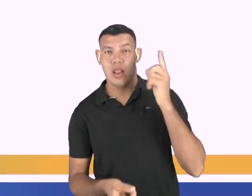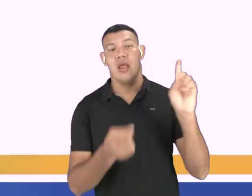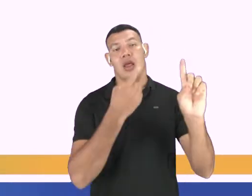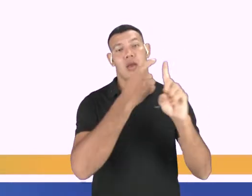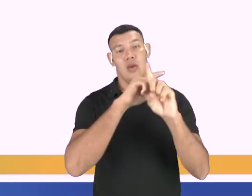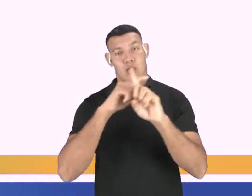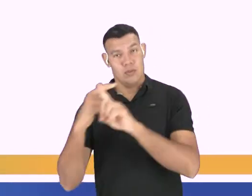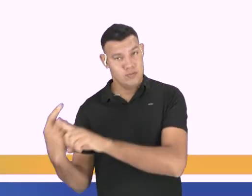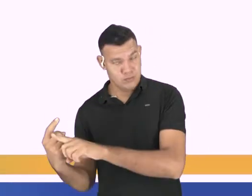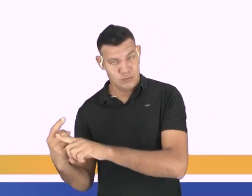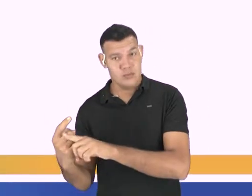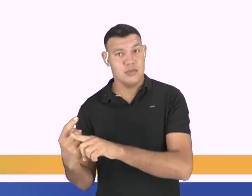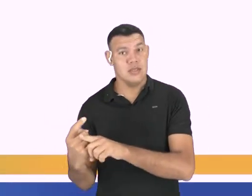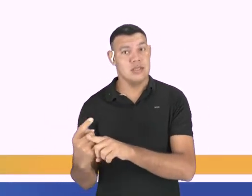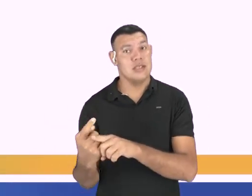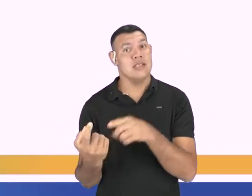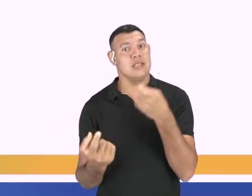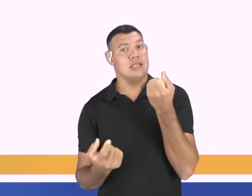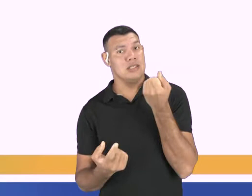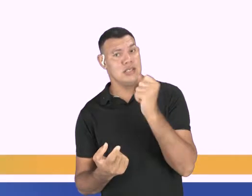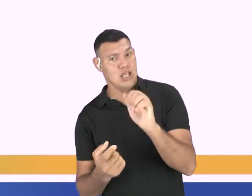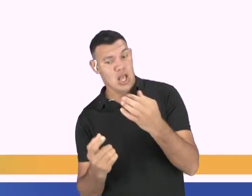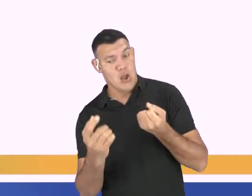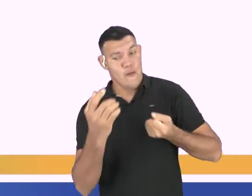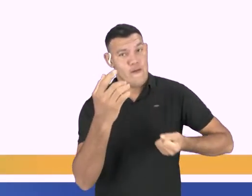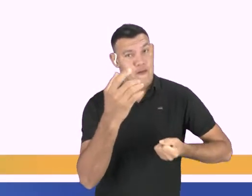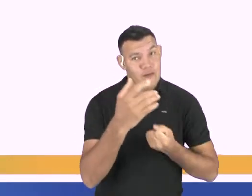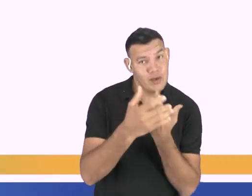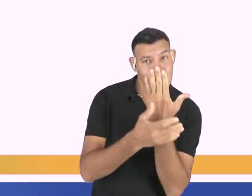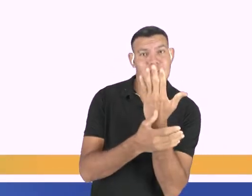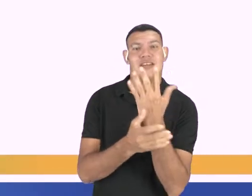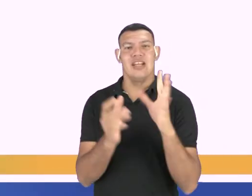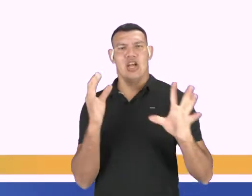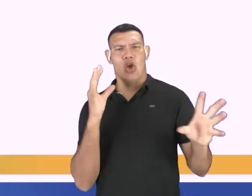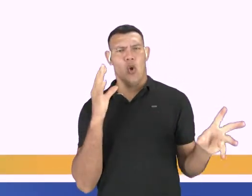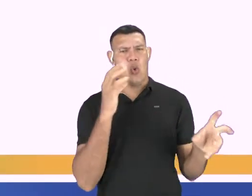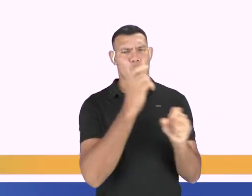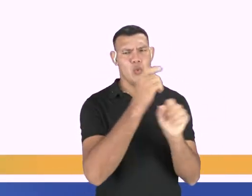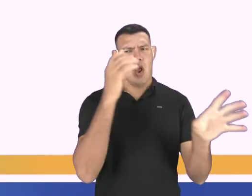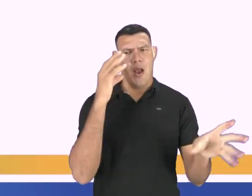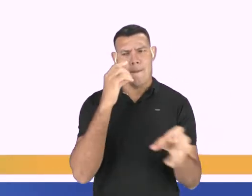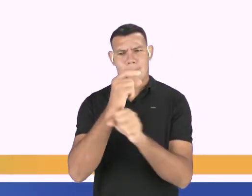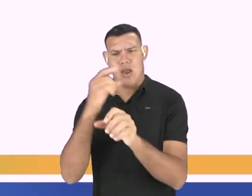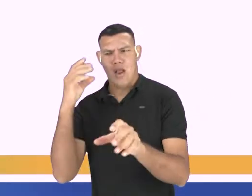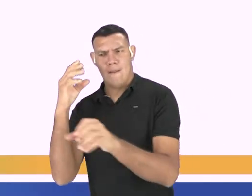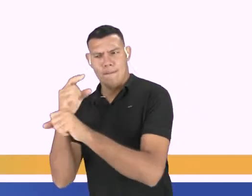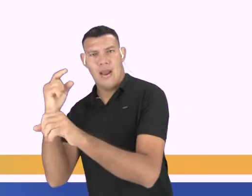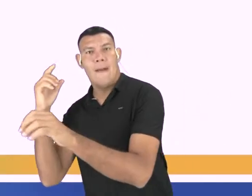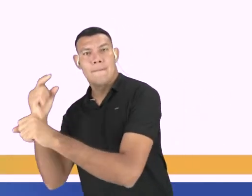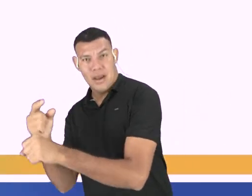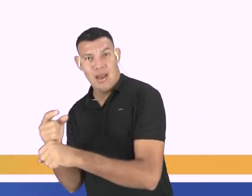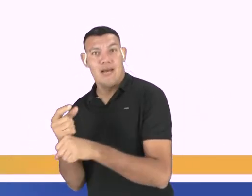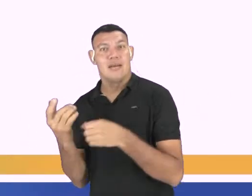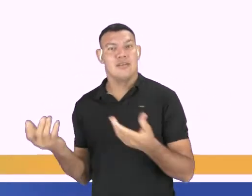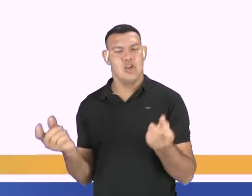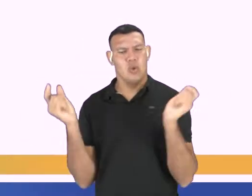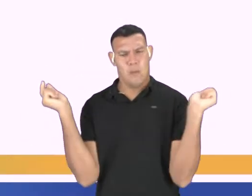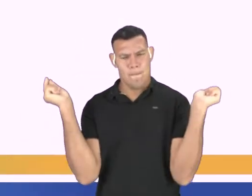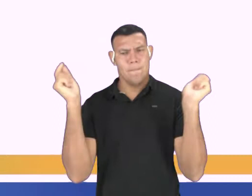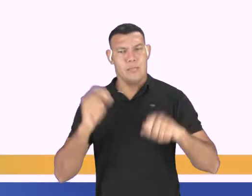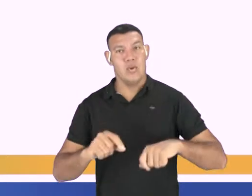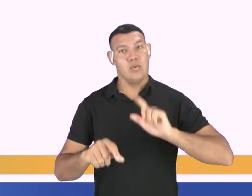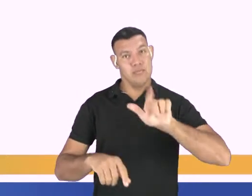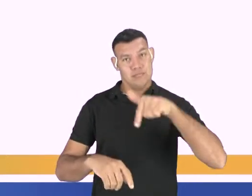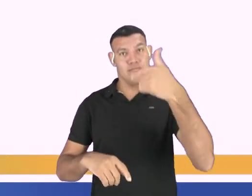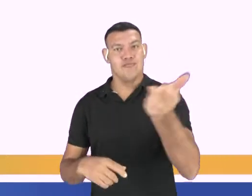número natural quando na sua formação somamos várias vezes um deles para chegarmos ao